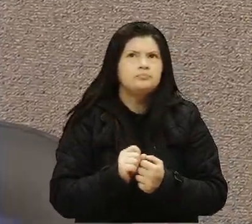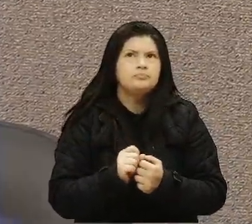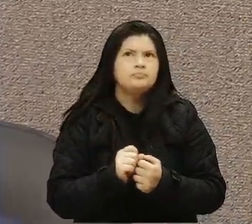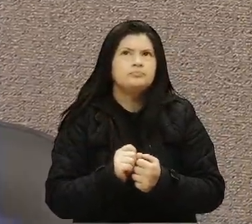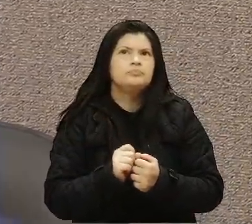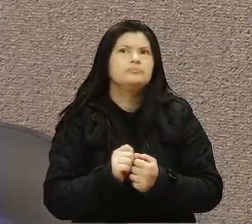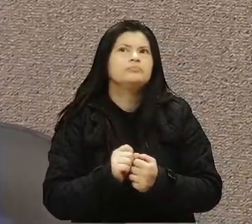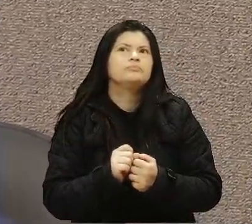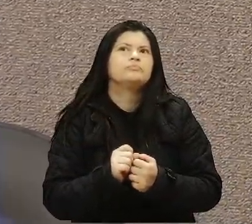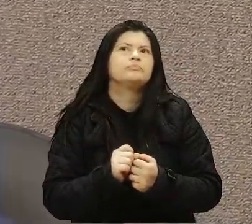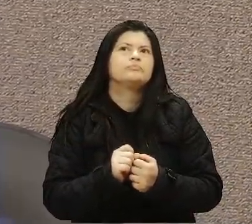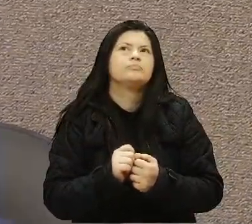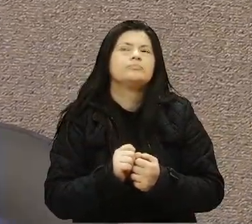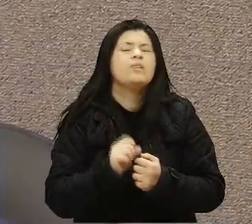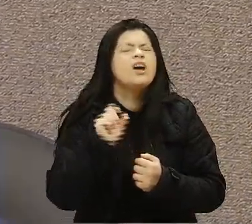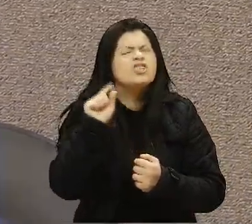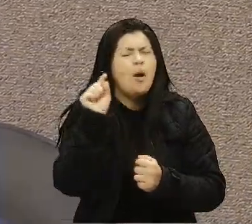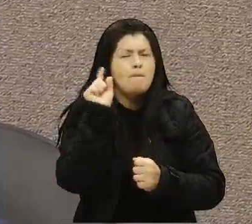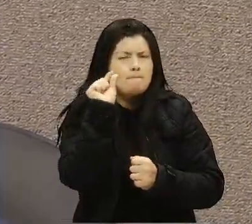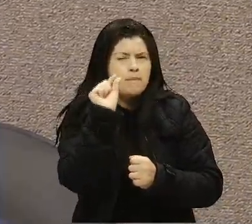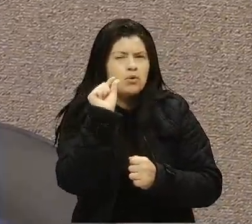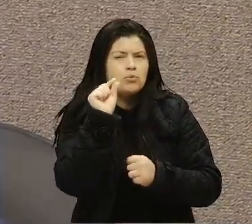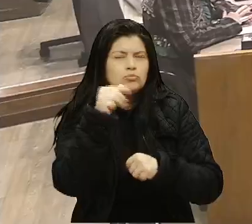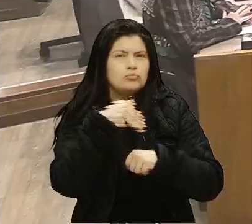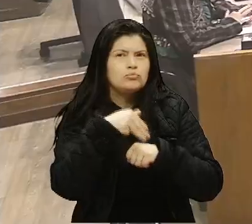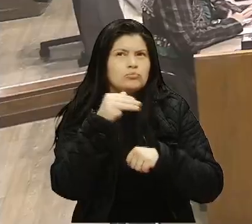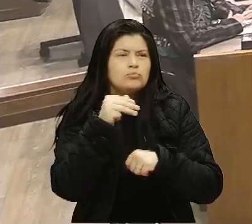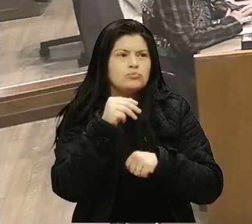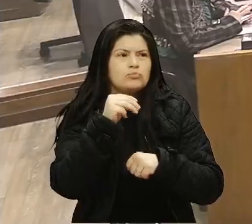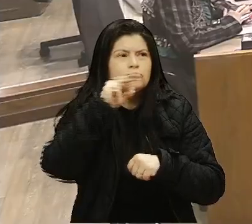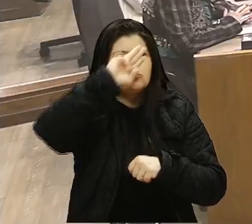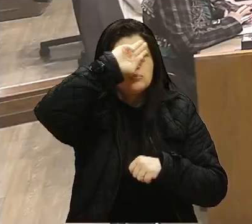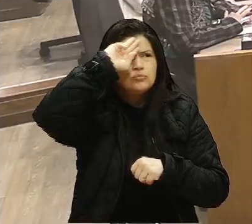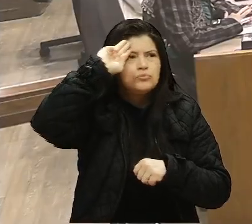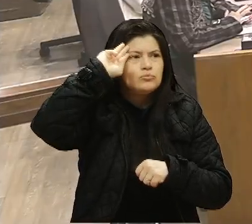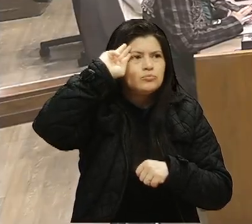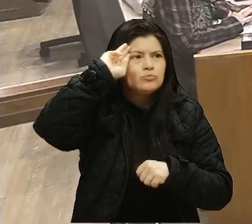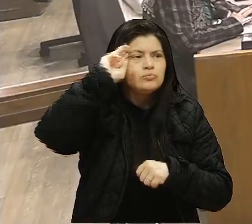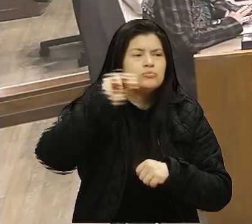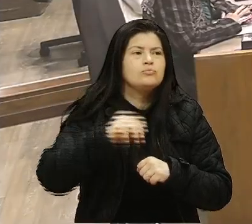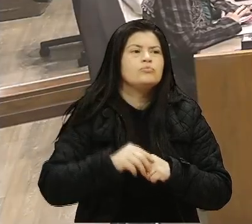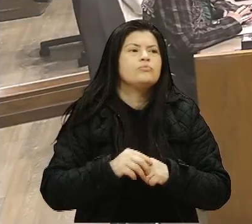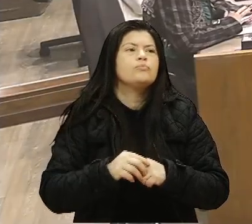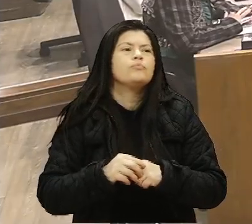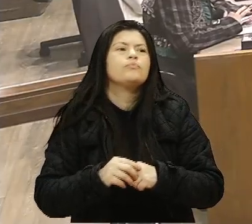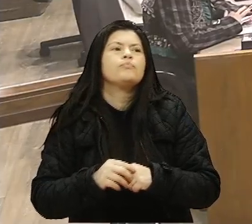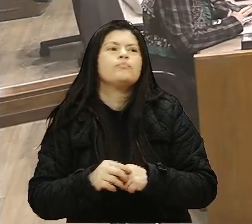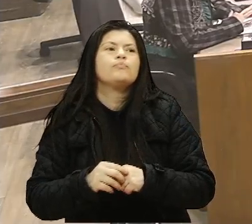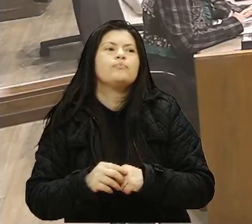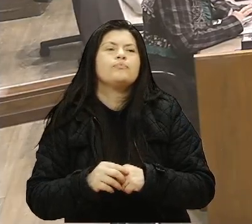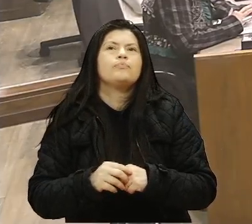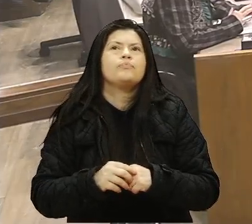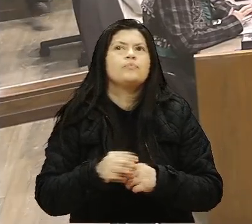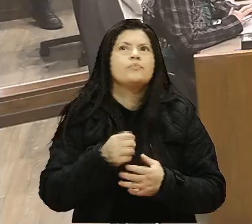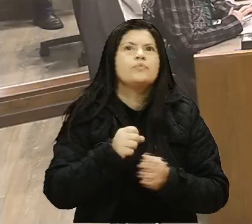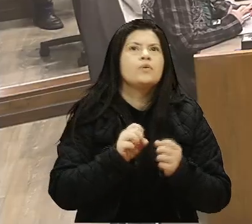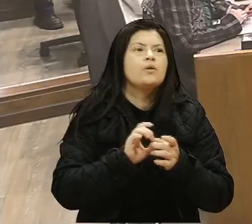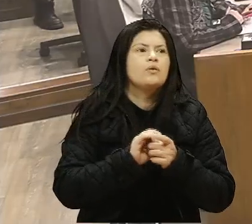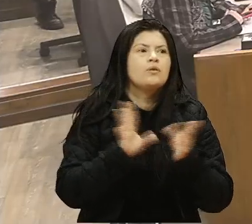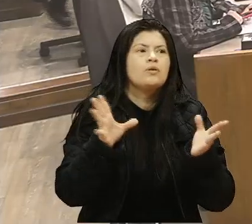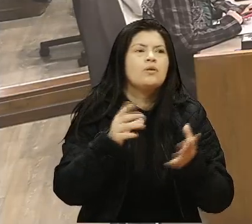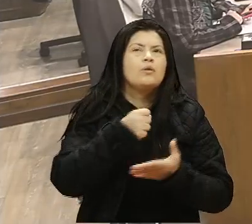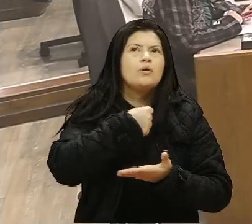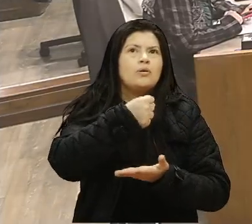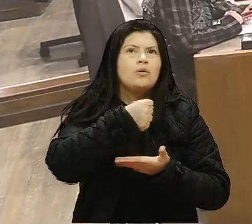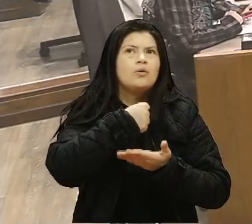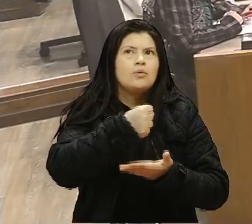Só um minutinho, vereadora Marisol. Vereador Juliano, a técnica, se puder fechar o microfone do vereador Juliano.